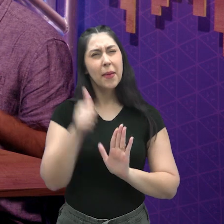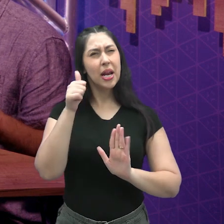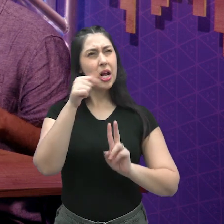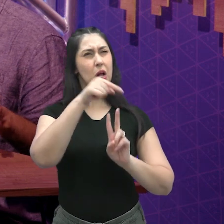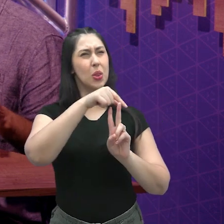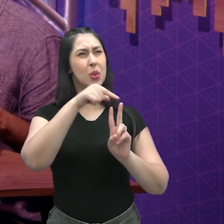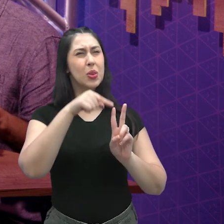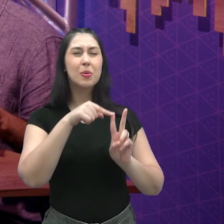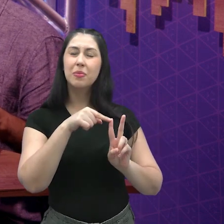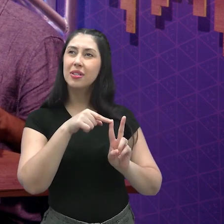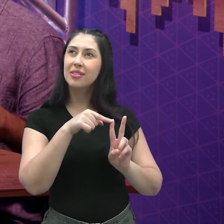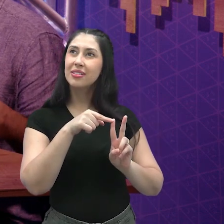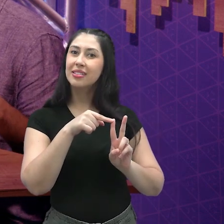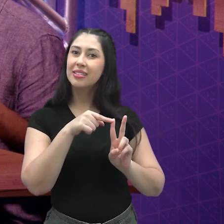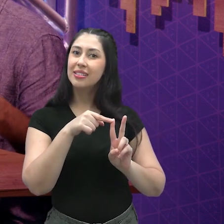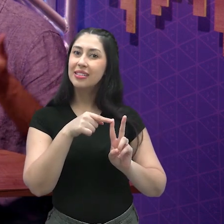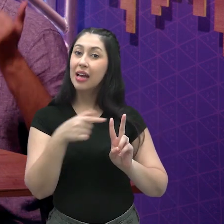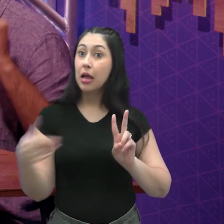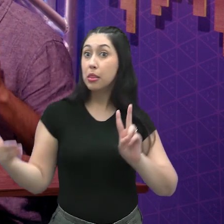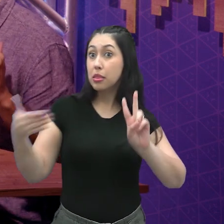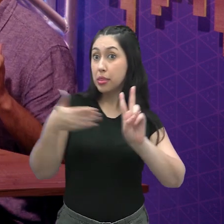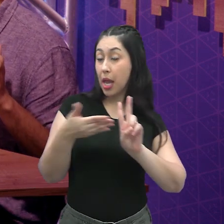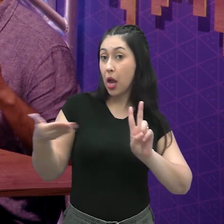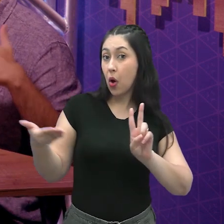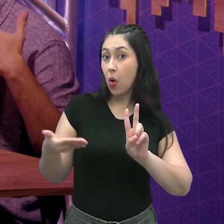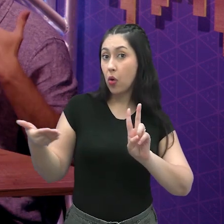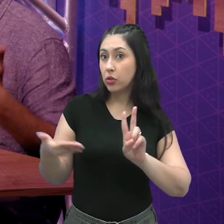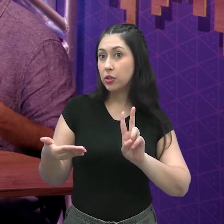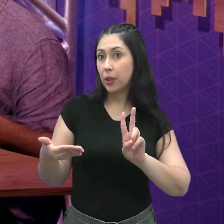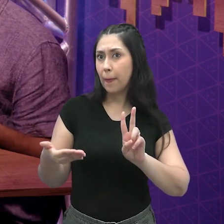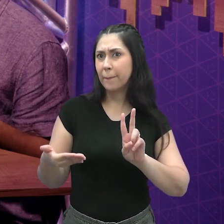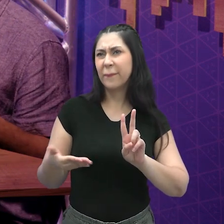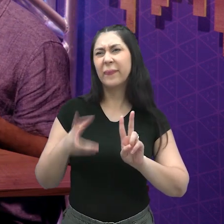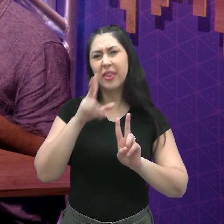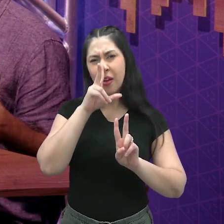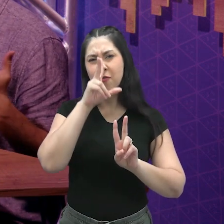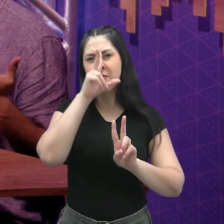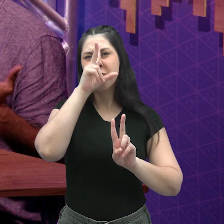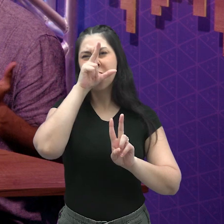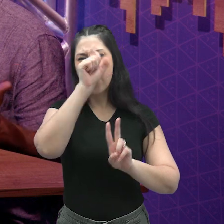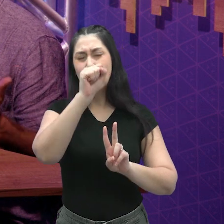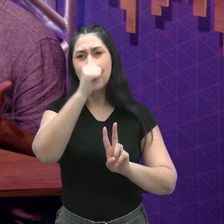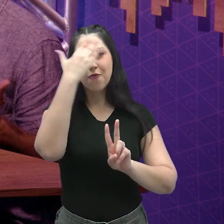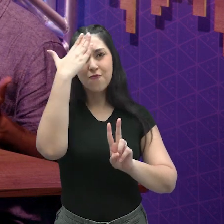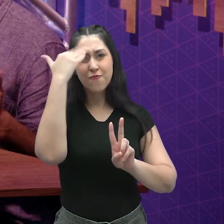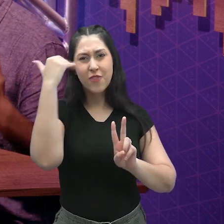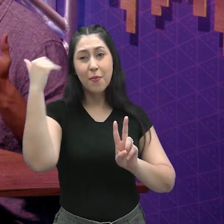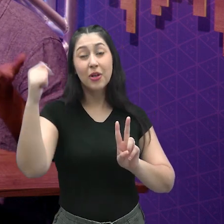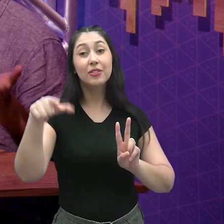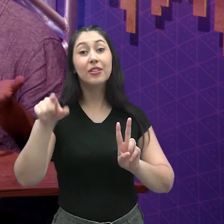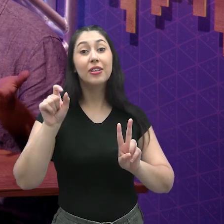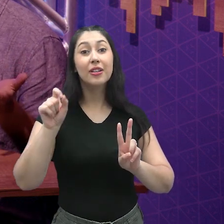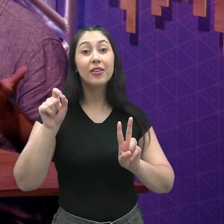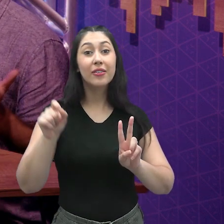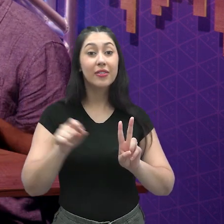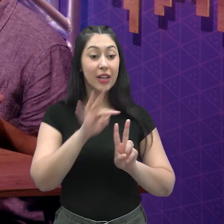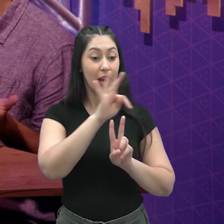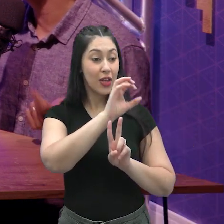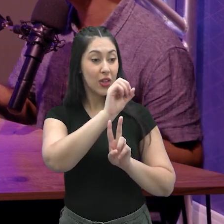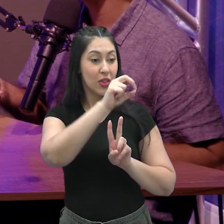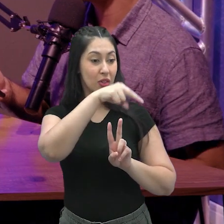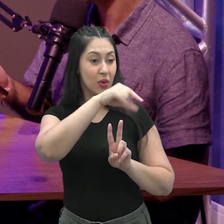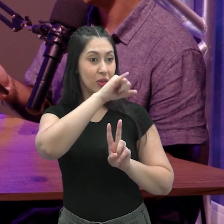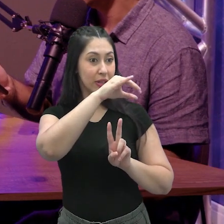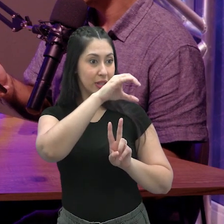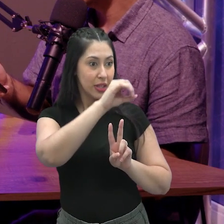primeira dupla sertaneja que até hoje o nome é muito forte, ainda é muito escutado, que é Tonico e Tinoco.